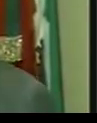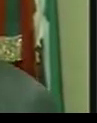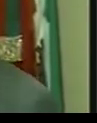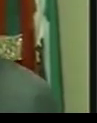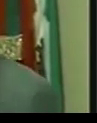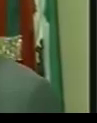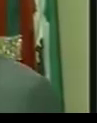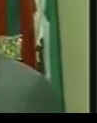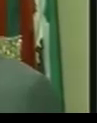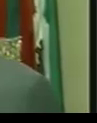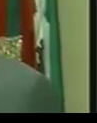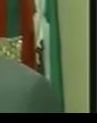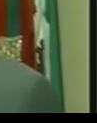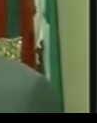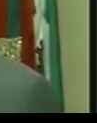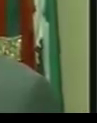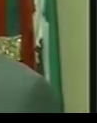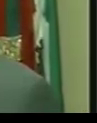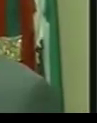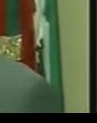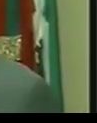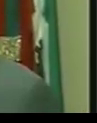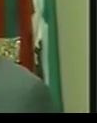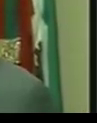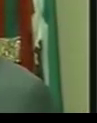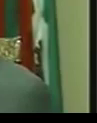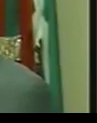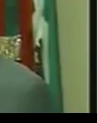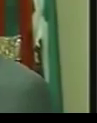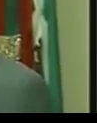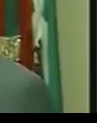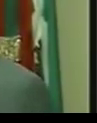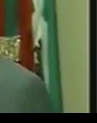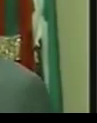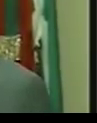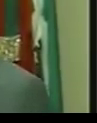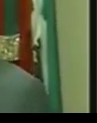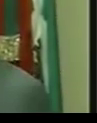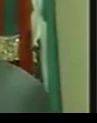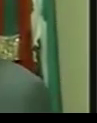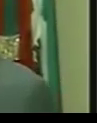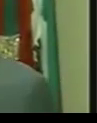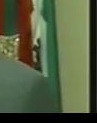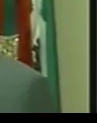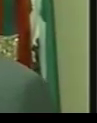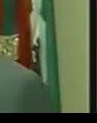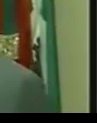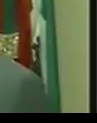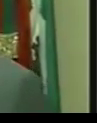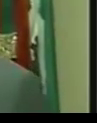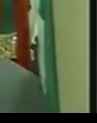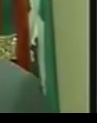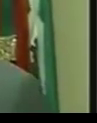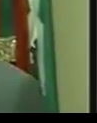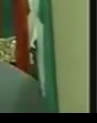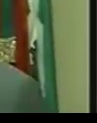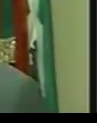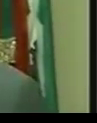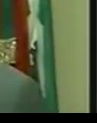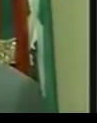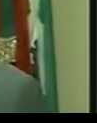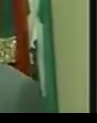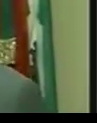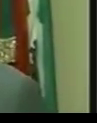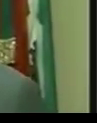o arroz e feijão. Então, claro que esse é o plano de fundo e será apresentado então